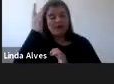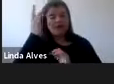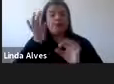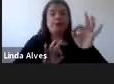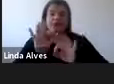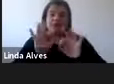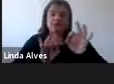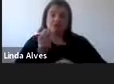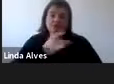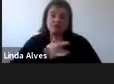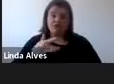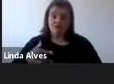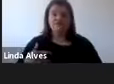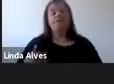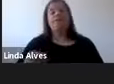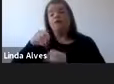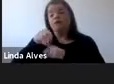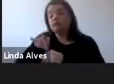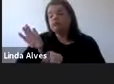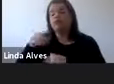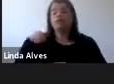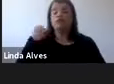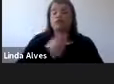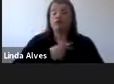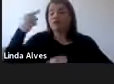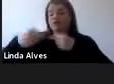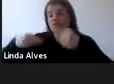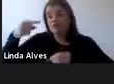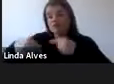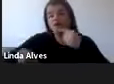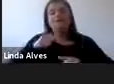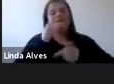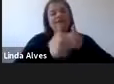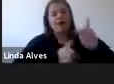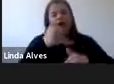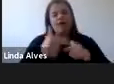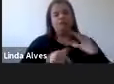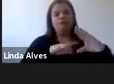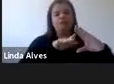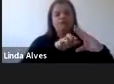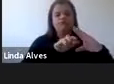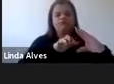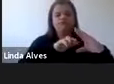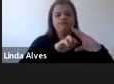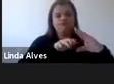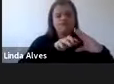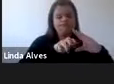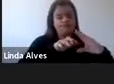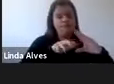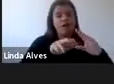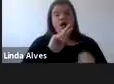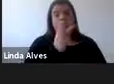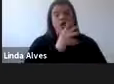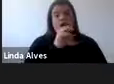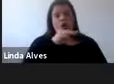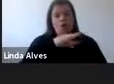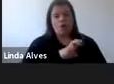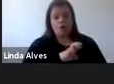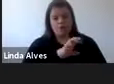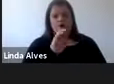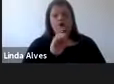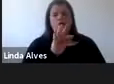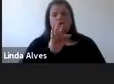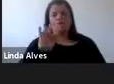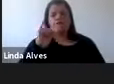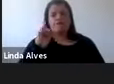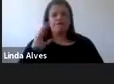Nós também colocamos para a Volkswagen, nós precisamos discutir a questão do trabalho home office, certo? Porque tem diversos trabalhadores administrativos trabalhando em home office em casa, nós